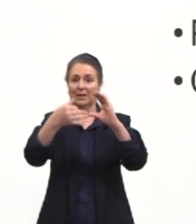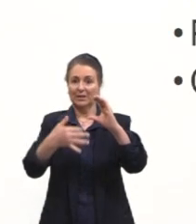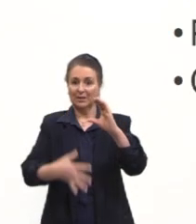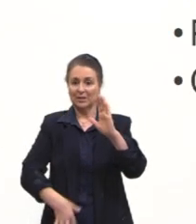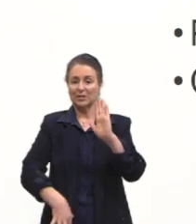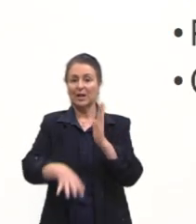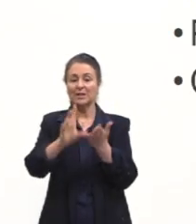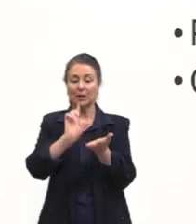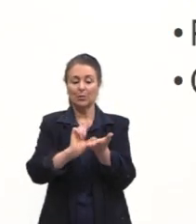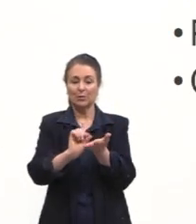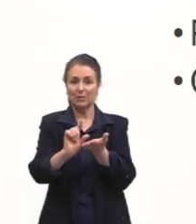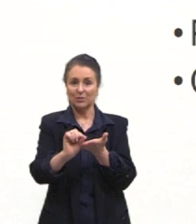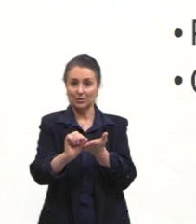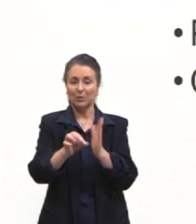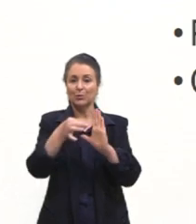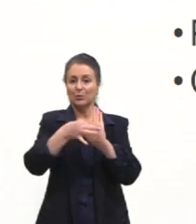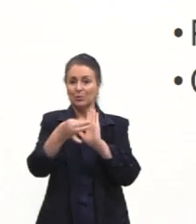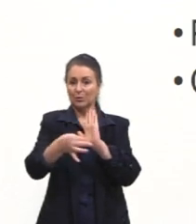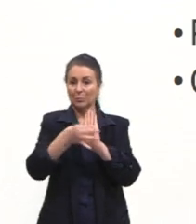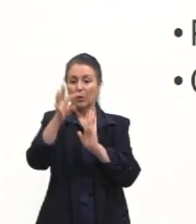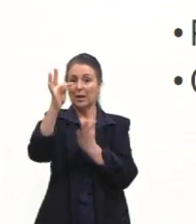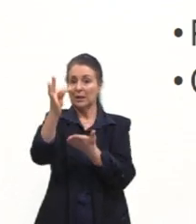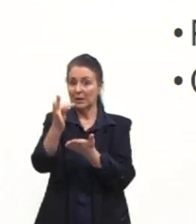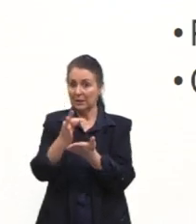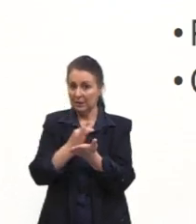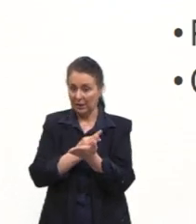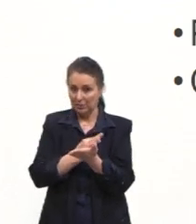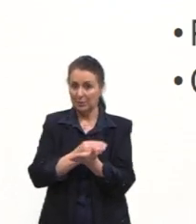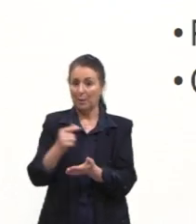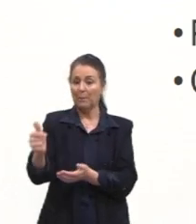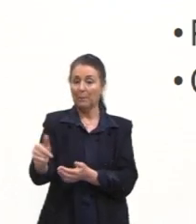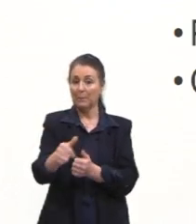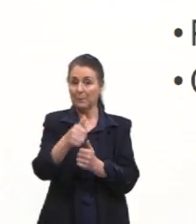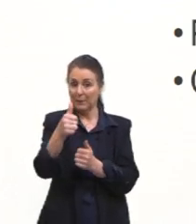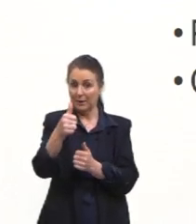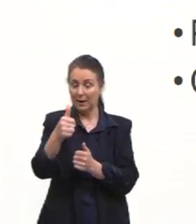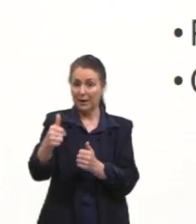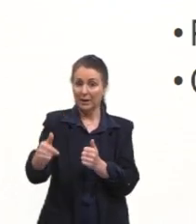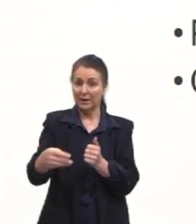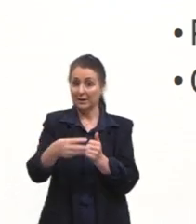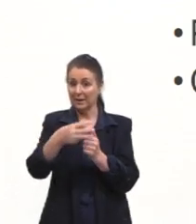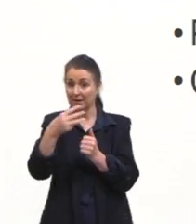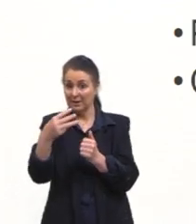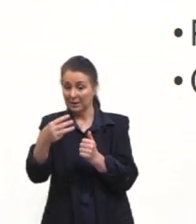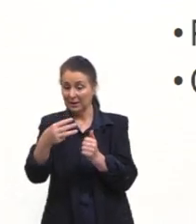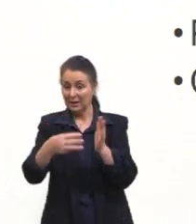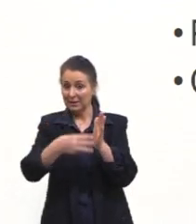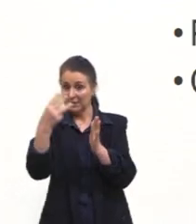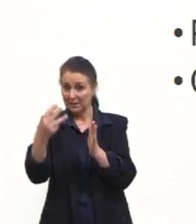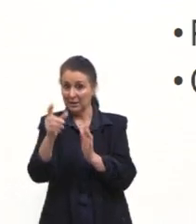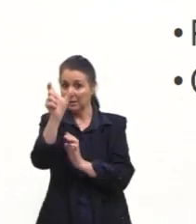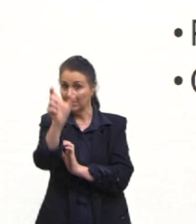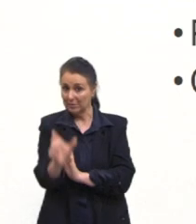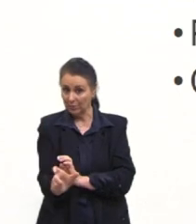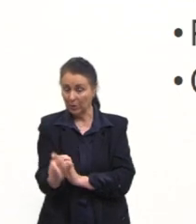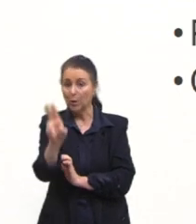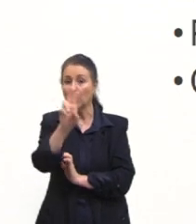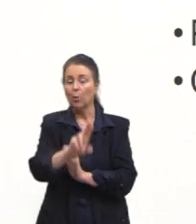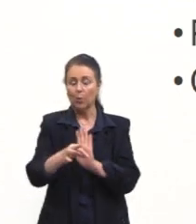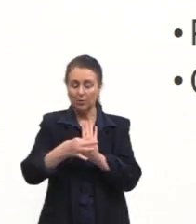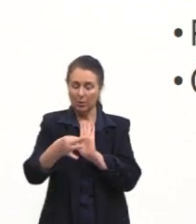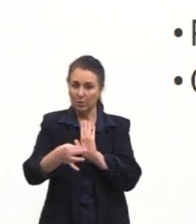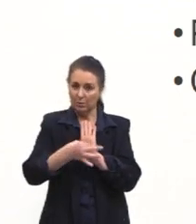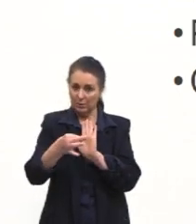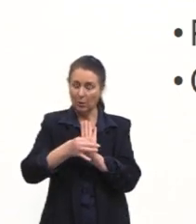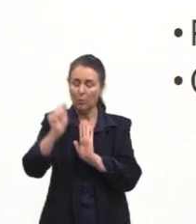opinião? Eles são textos que são escritos em primeira e terceira pessoa, eles usam argumentação, eles